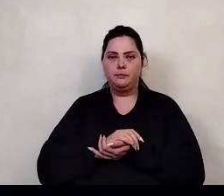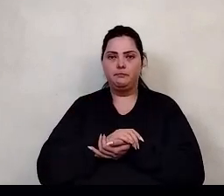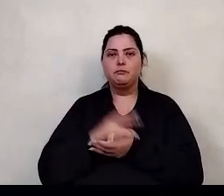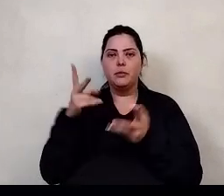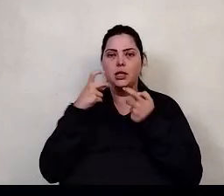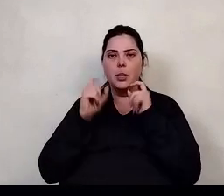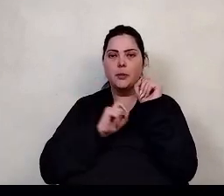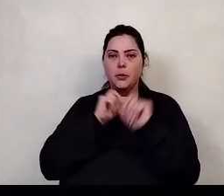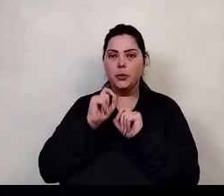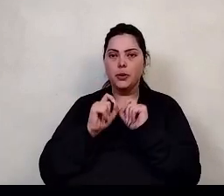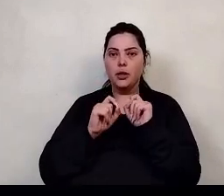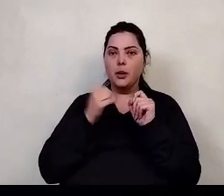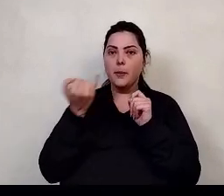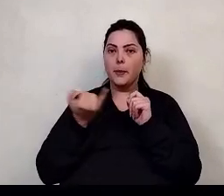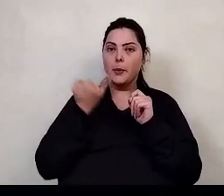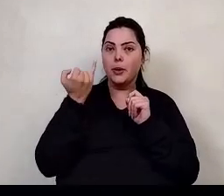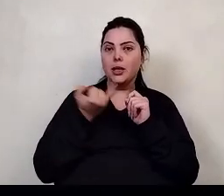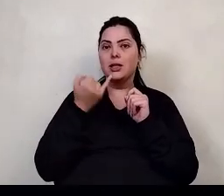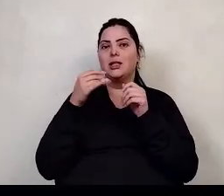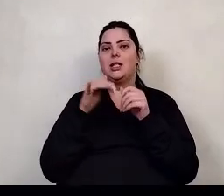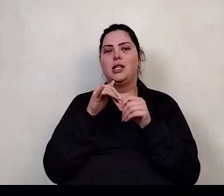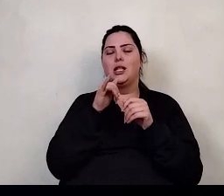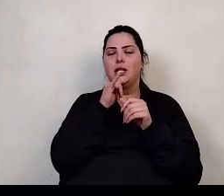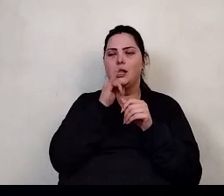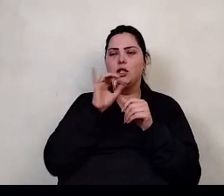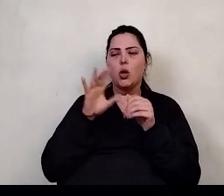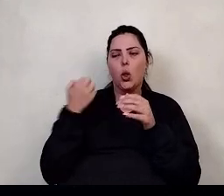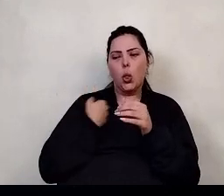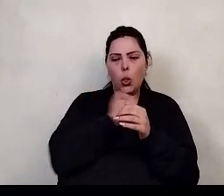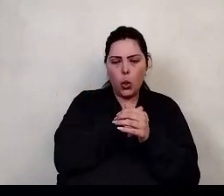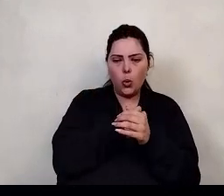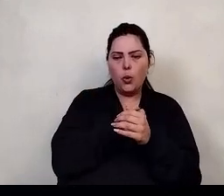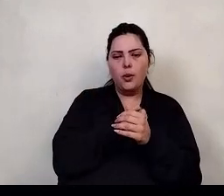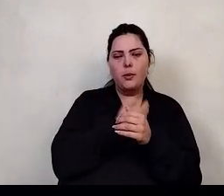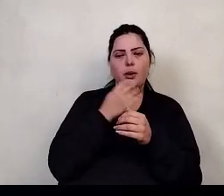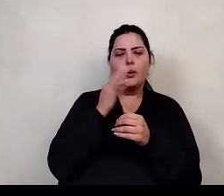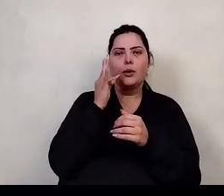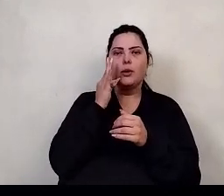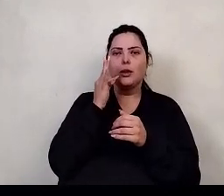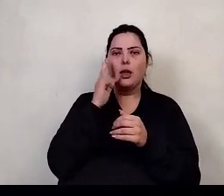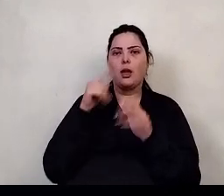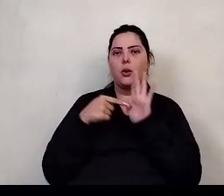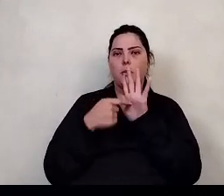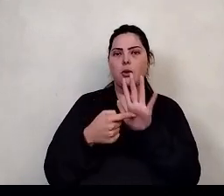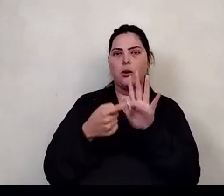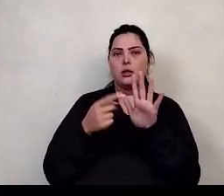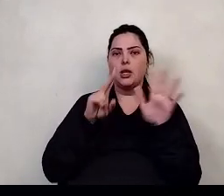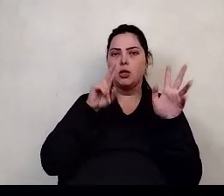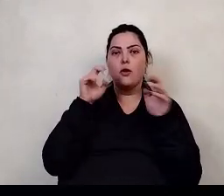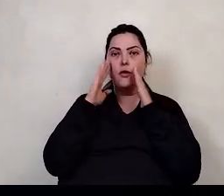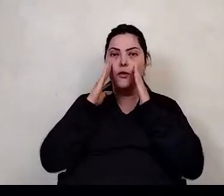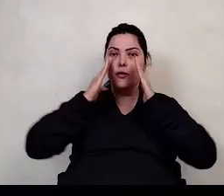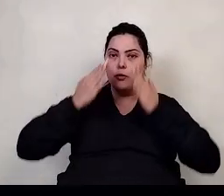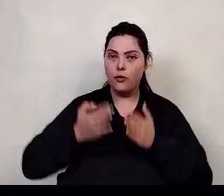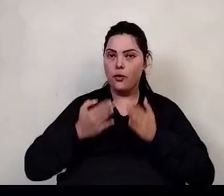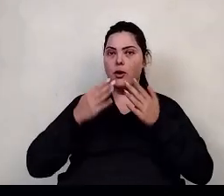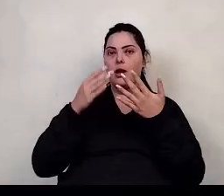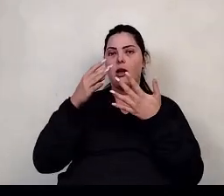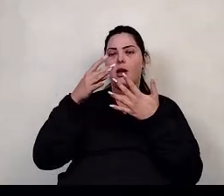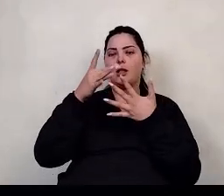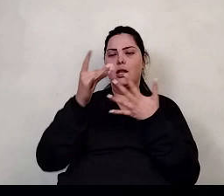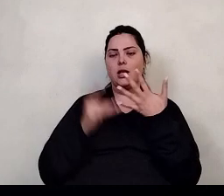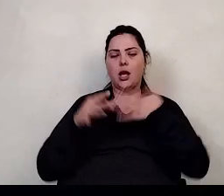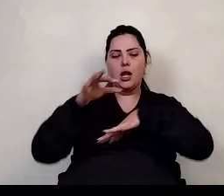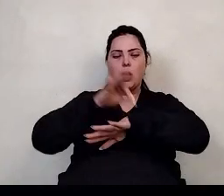a importância do teste não é necessariamente só os números técnicos que a gente traz, só essa questão focada no detalhe de código ou na